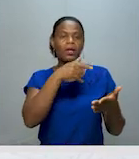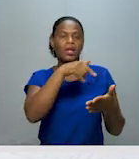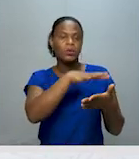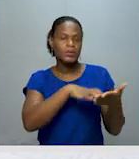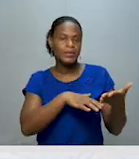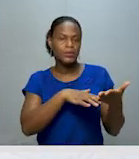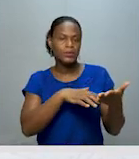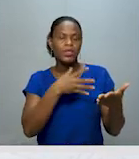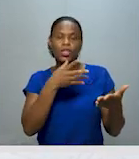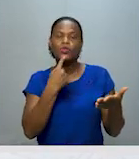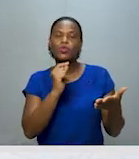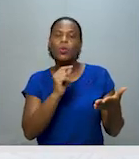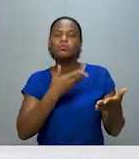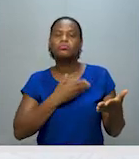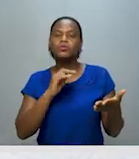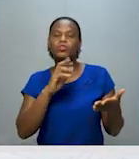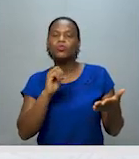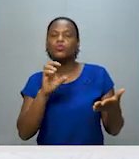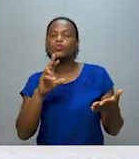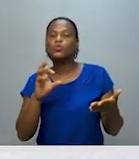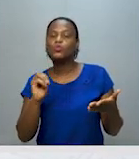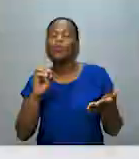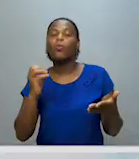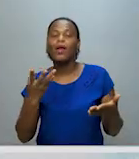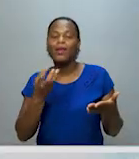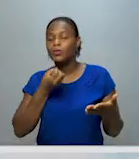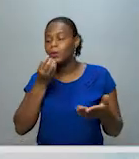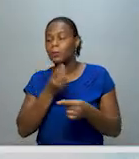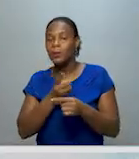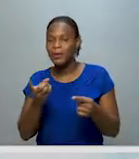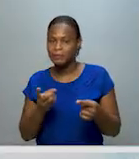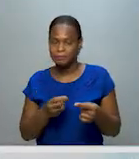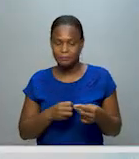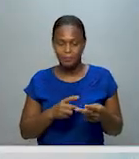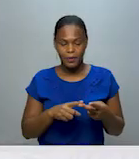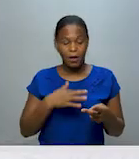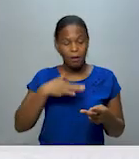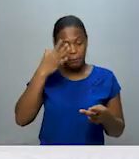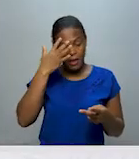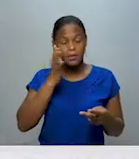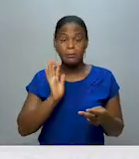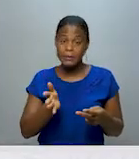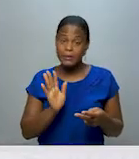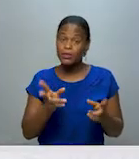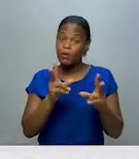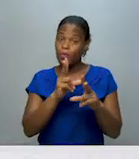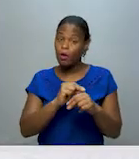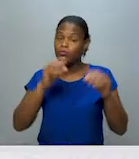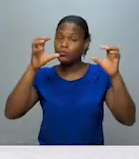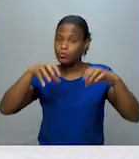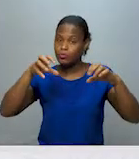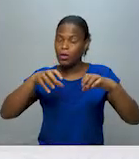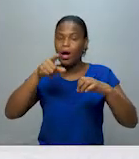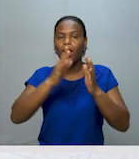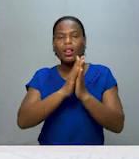discurso presente no enunciado que se segue e justifique e veja o enunciado. Acho que estamos precisando de um novo